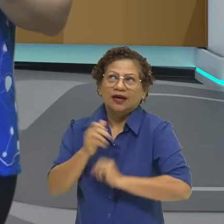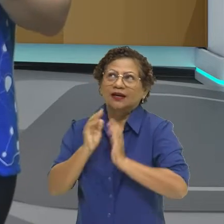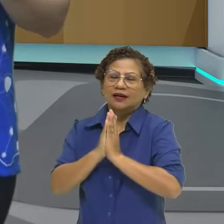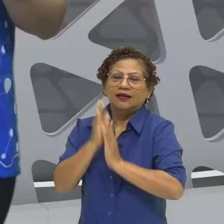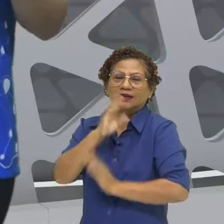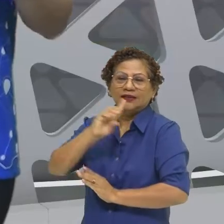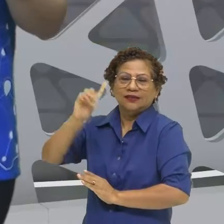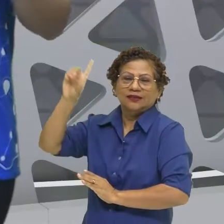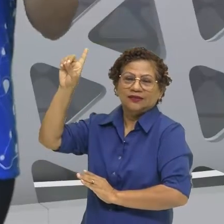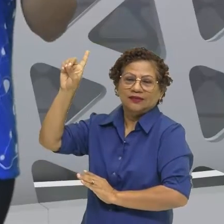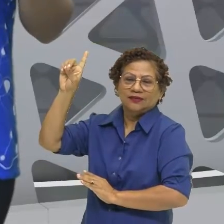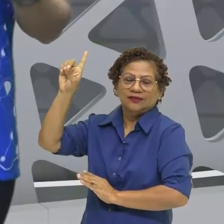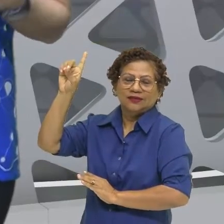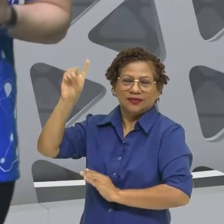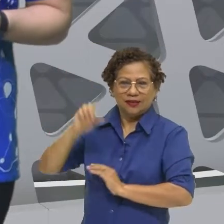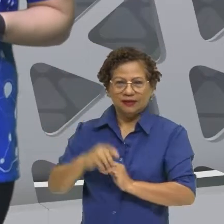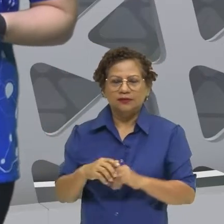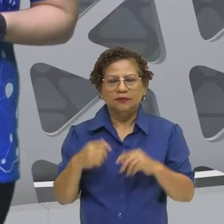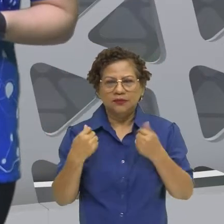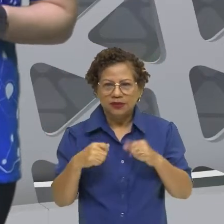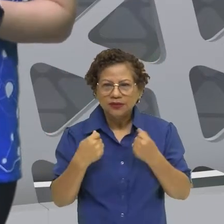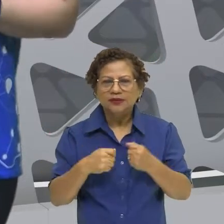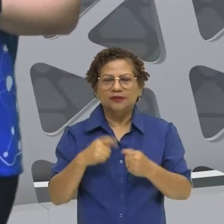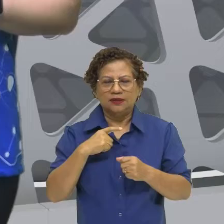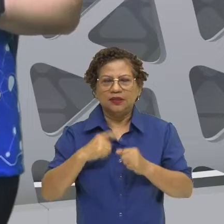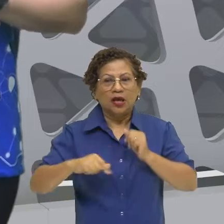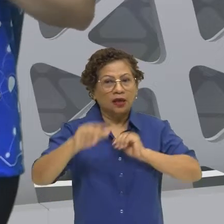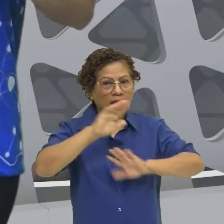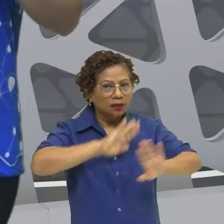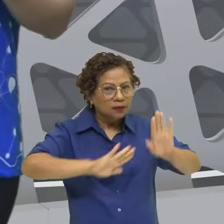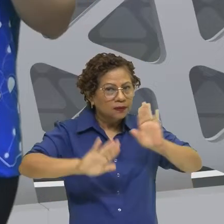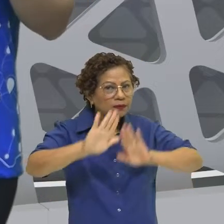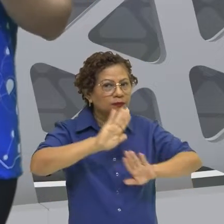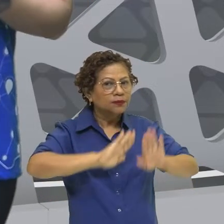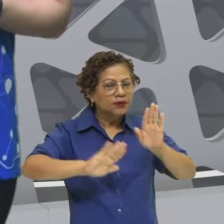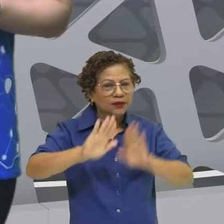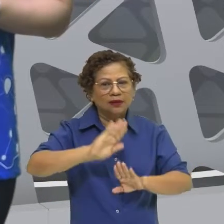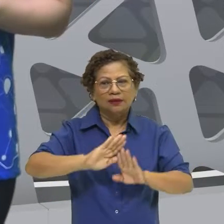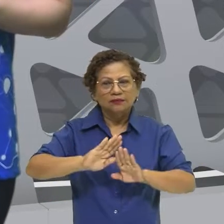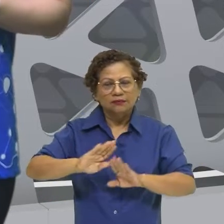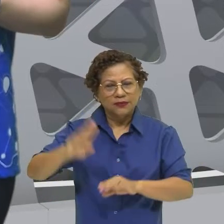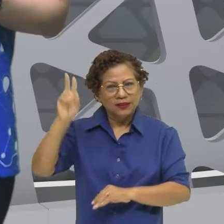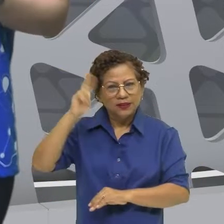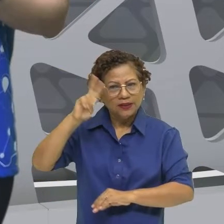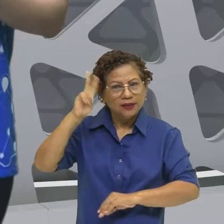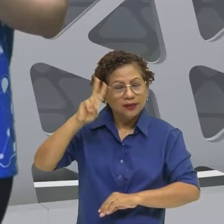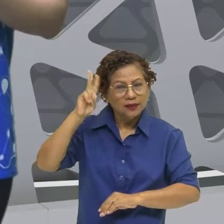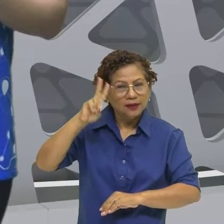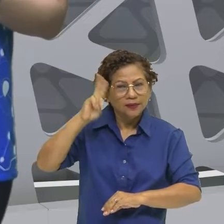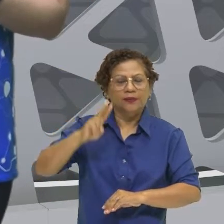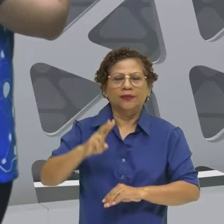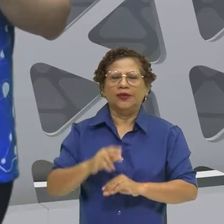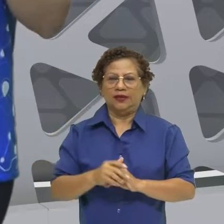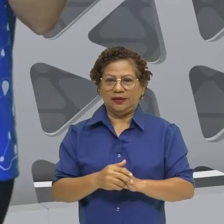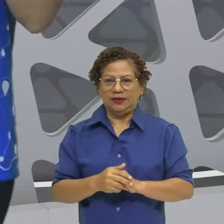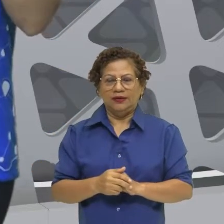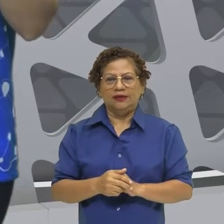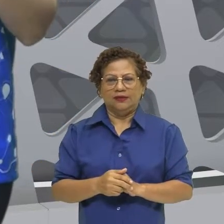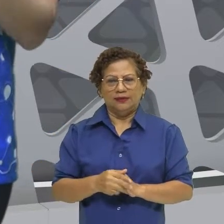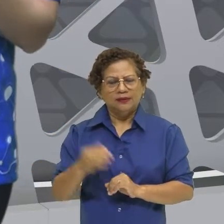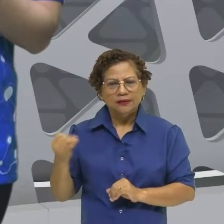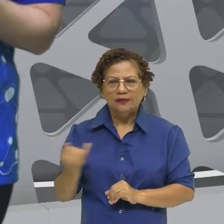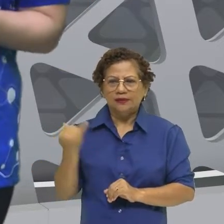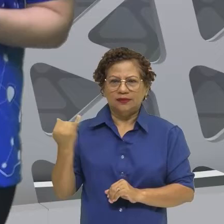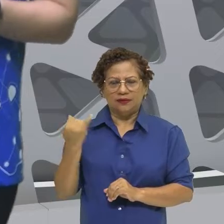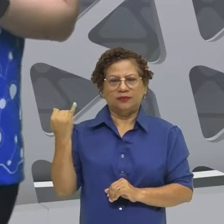Então, a gente precisa continuar com os nossos cuidados, né? E lembrar que é um caminho, gente.